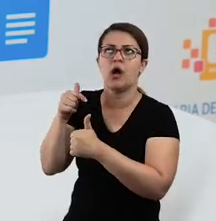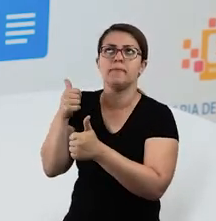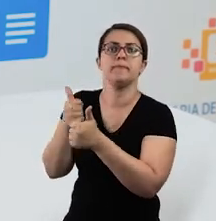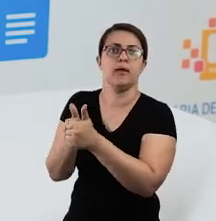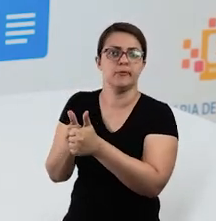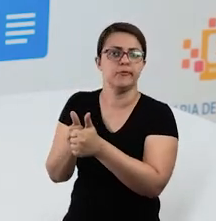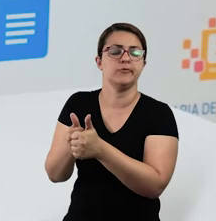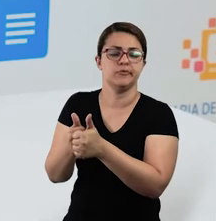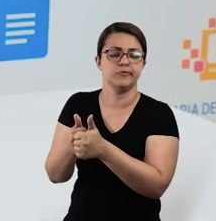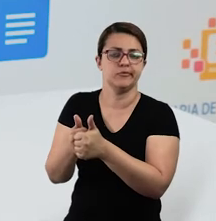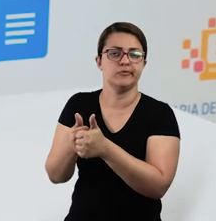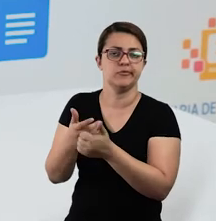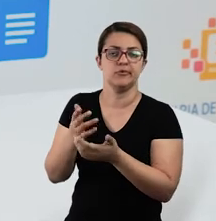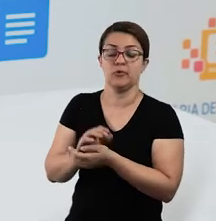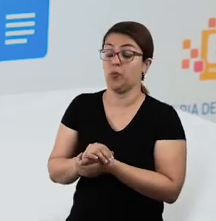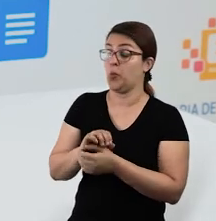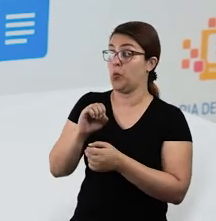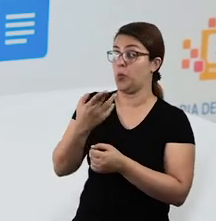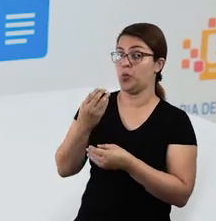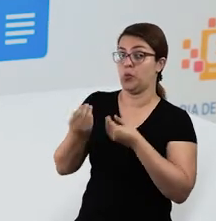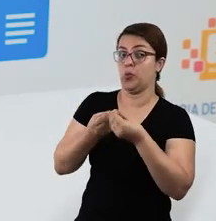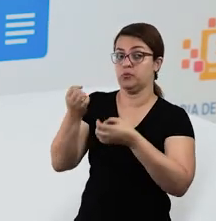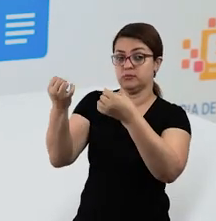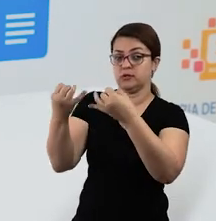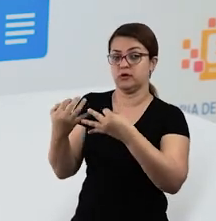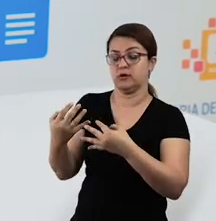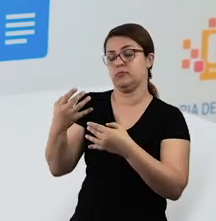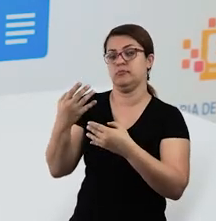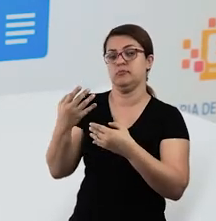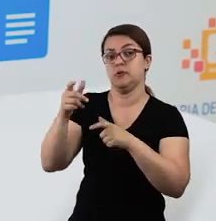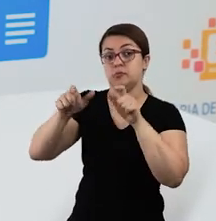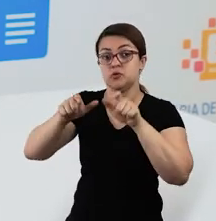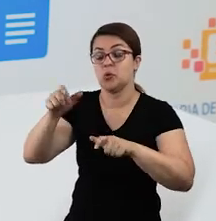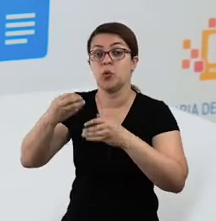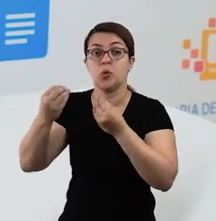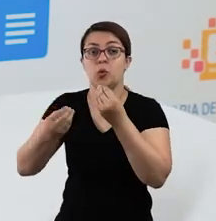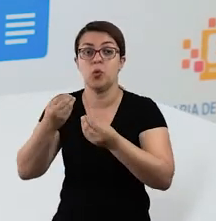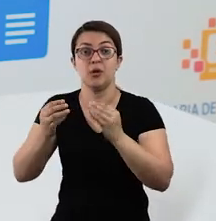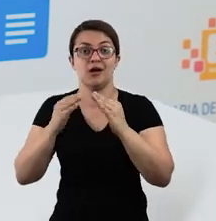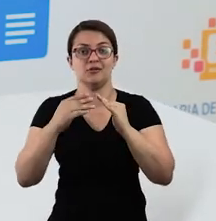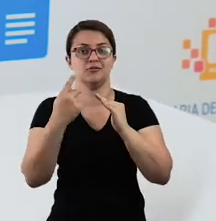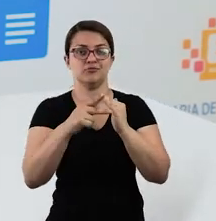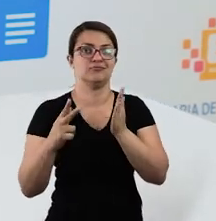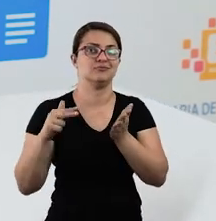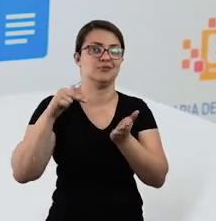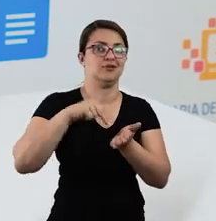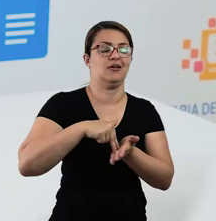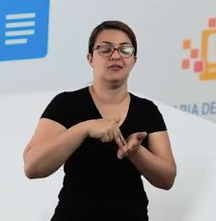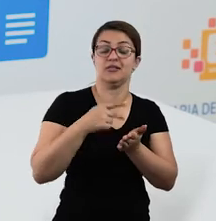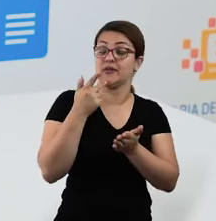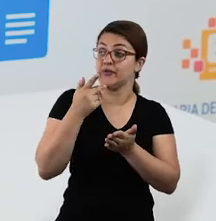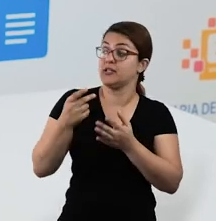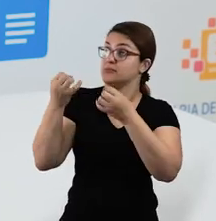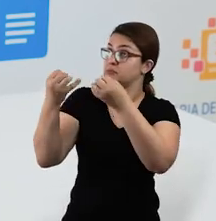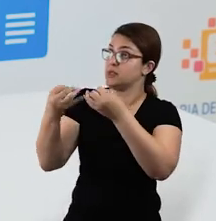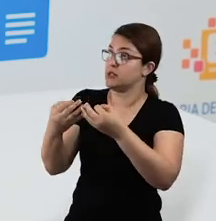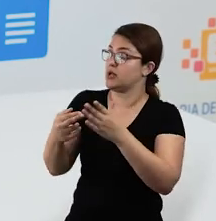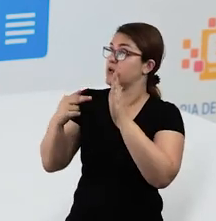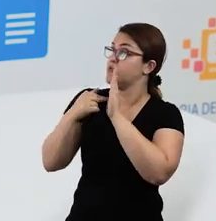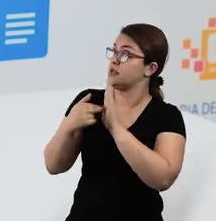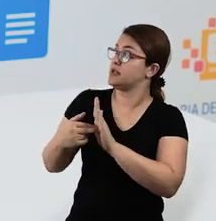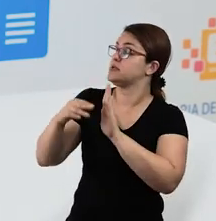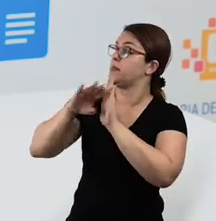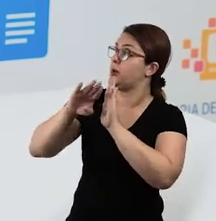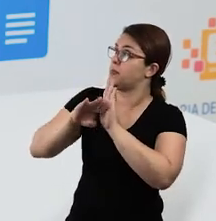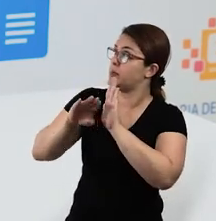você for explicar para alguém como faz para chegar na sua casa, você vai dar a essa pessoa o ponto de referência. Então, é isso que